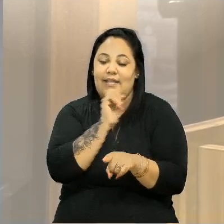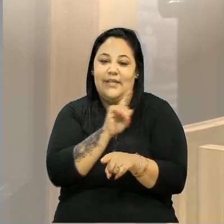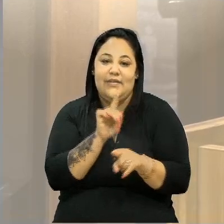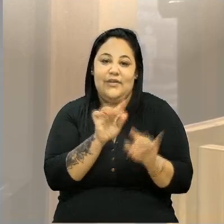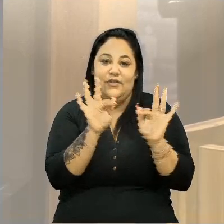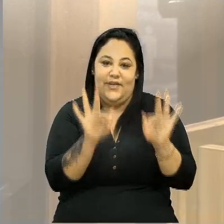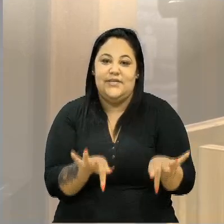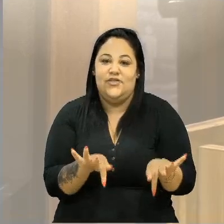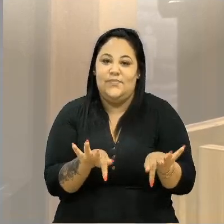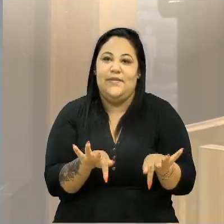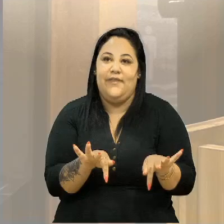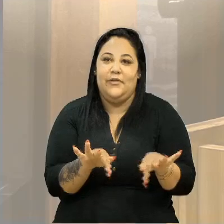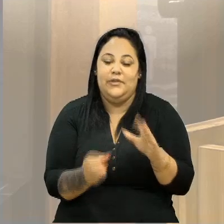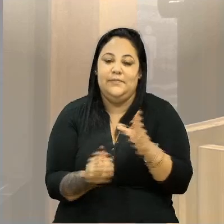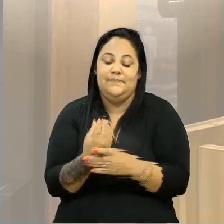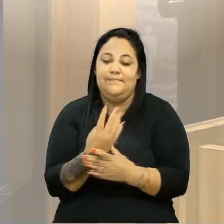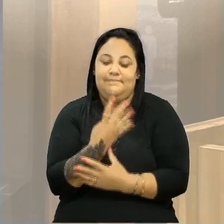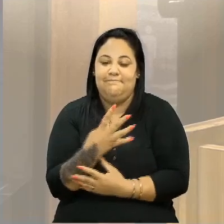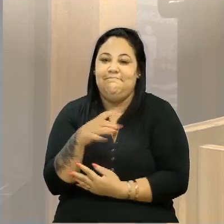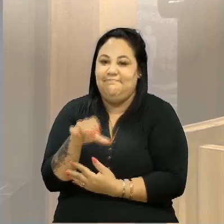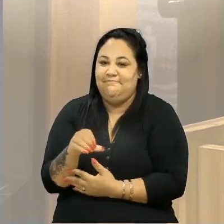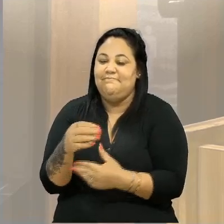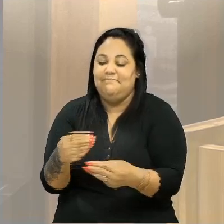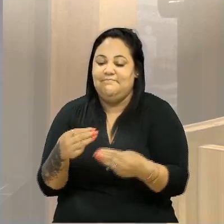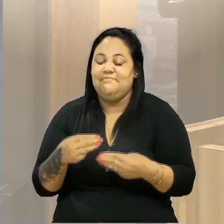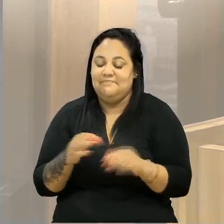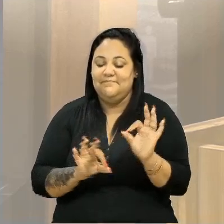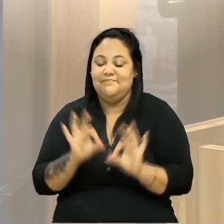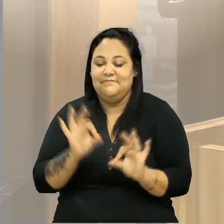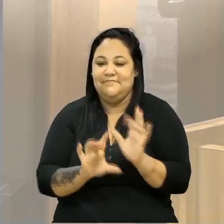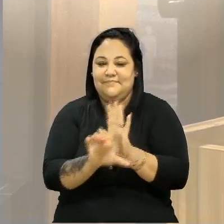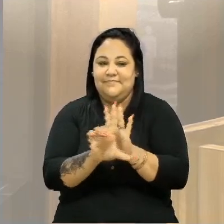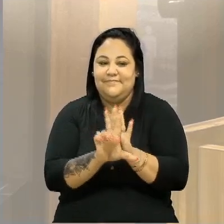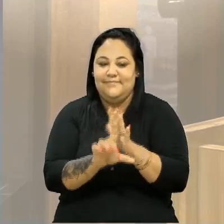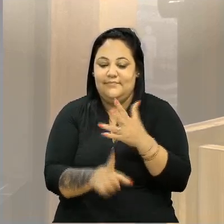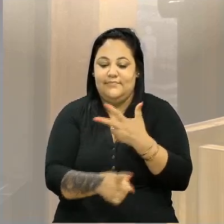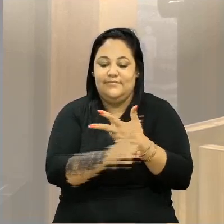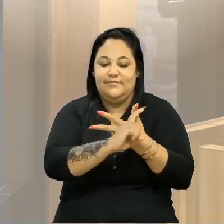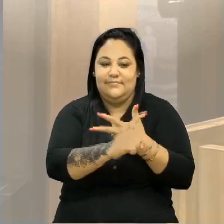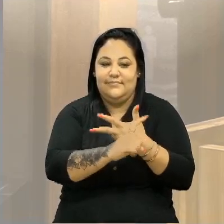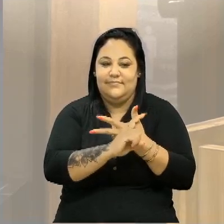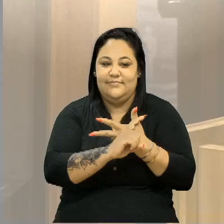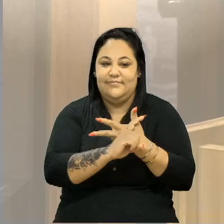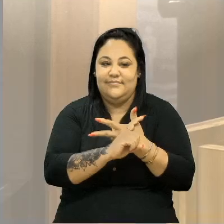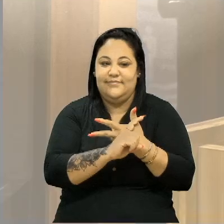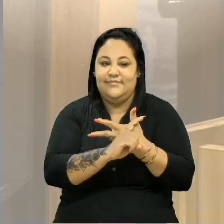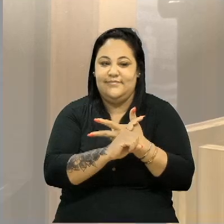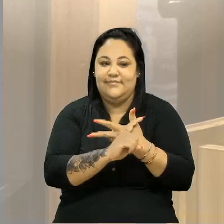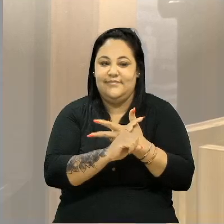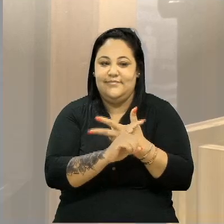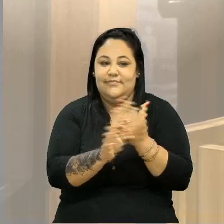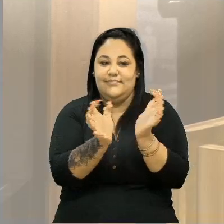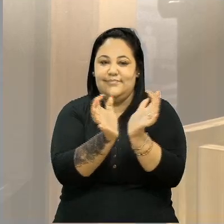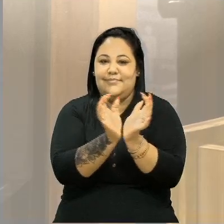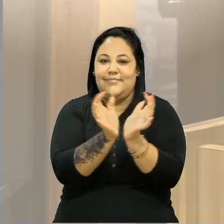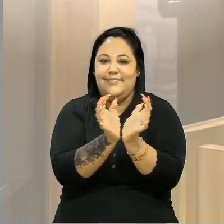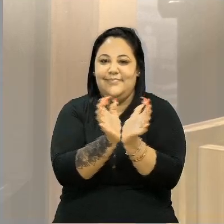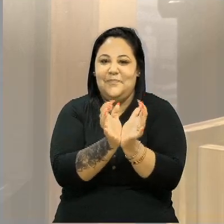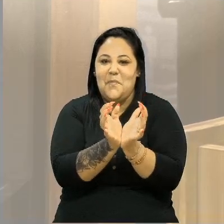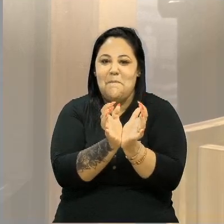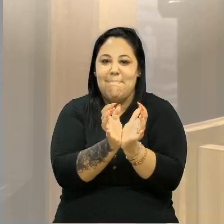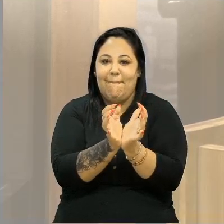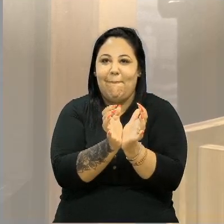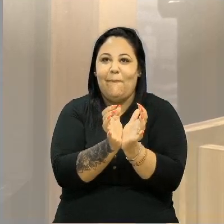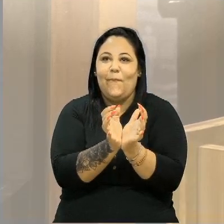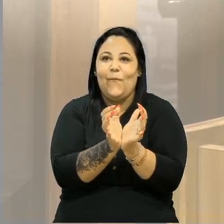de 49 emendas a projetos de lei do Executivo ou dos colegas. Posso destacar aqui